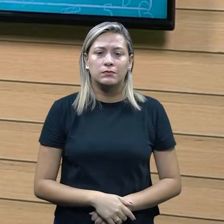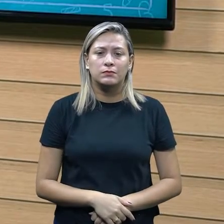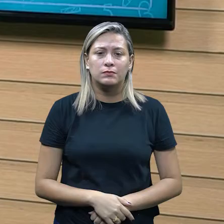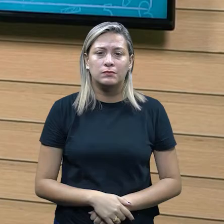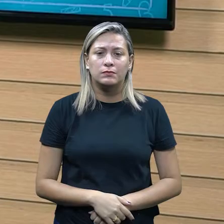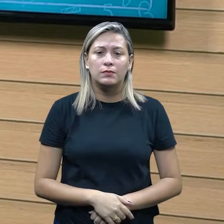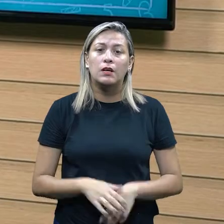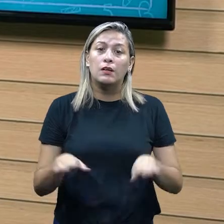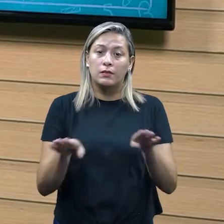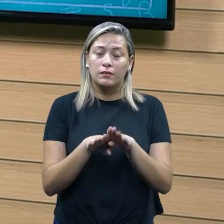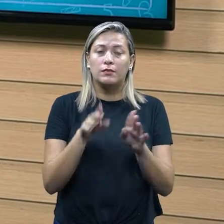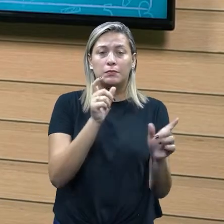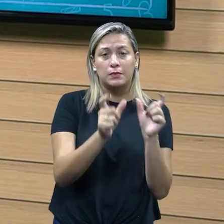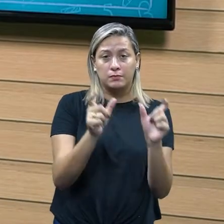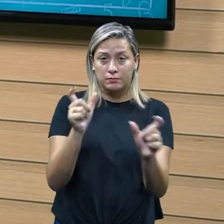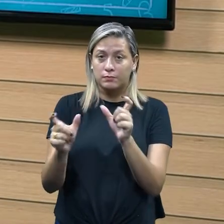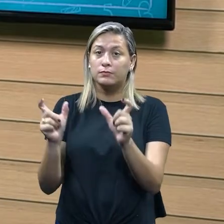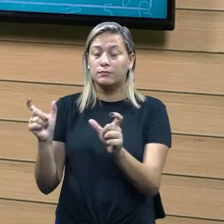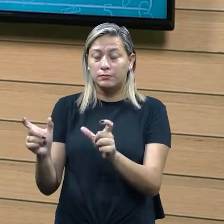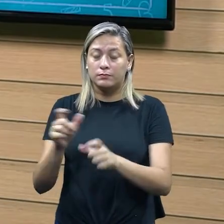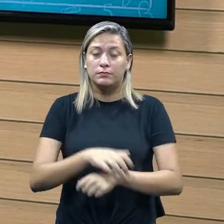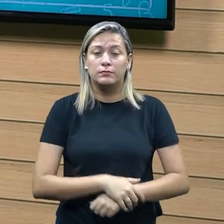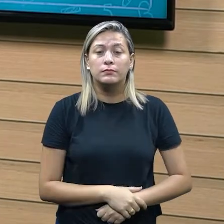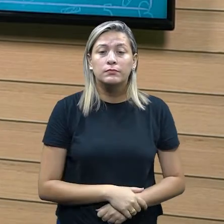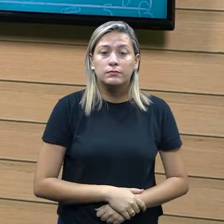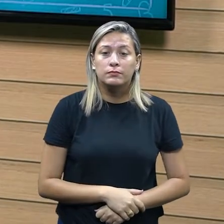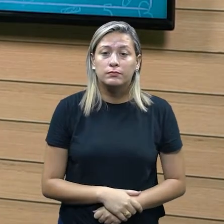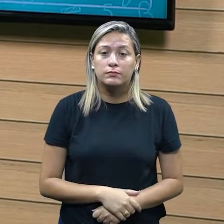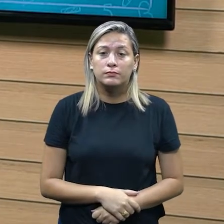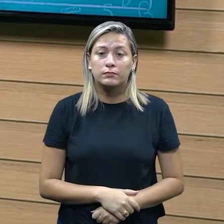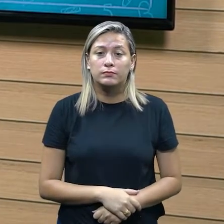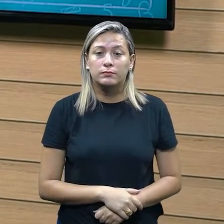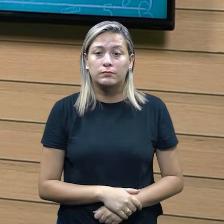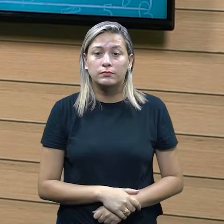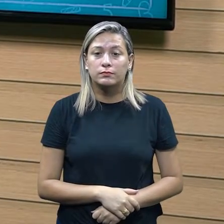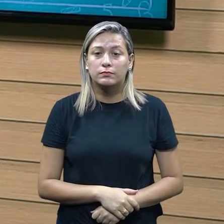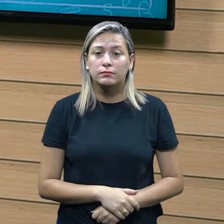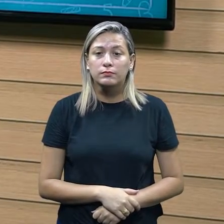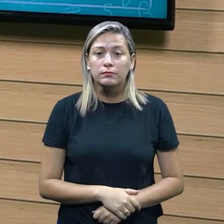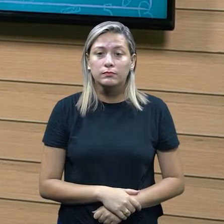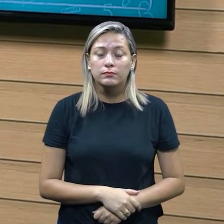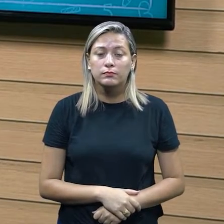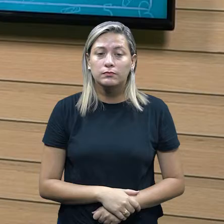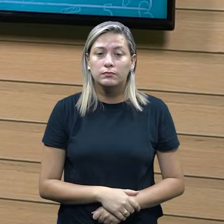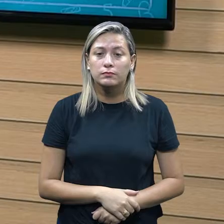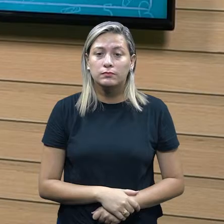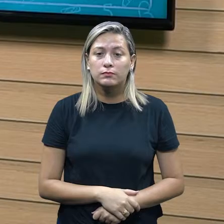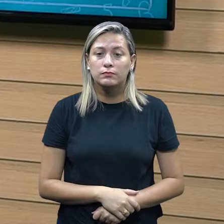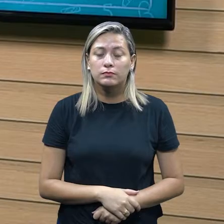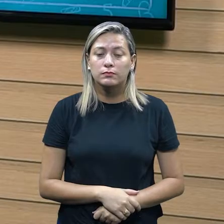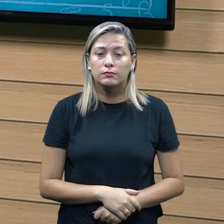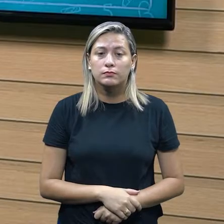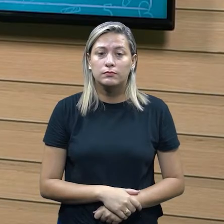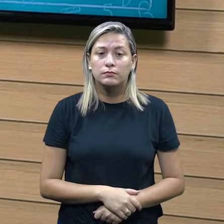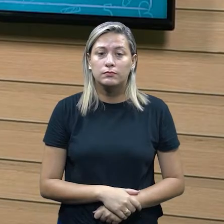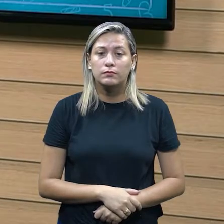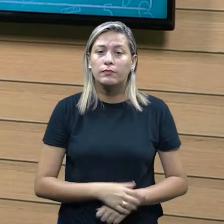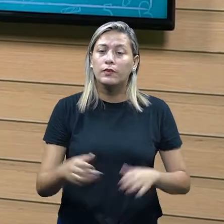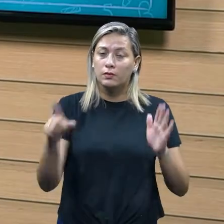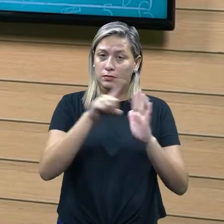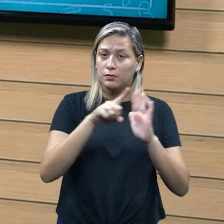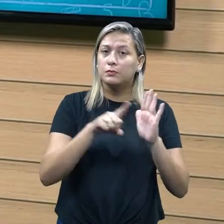também a questão das nomenclaturas, né? Quando a gente fala em nomenclatura, a gente está falando que esse programa ele